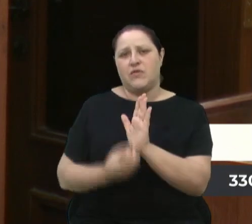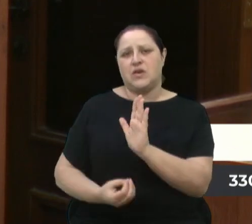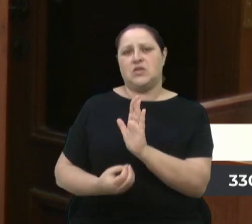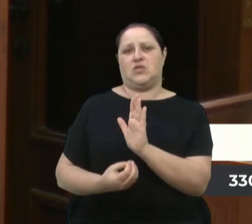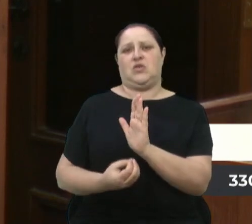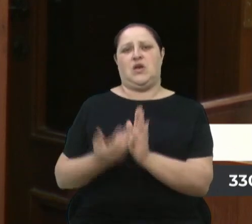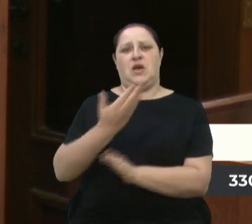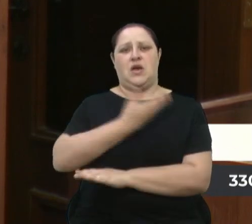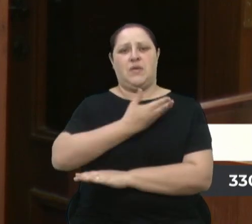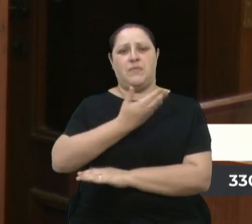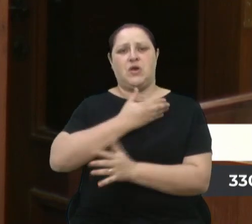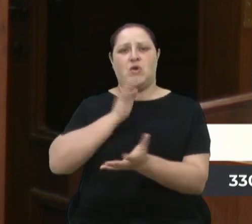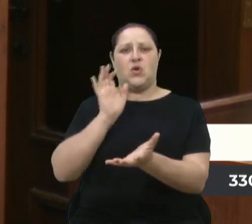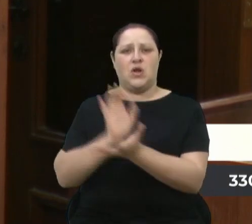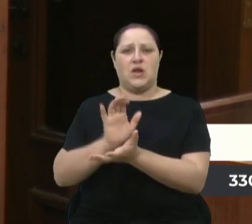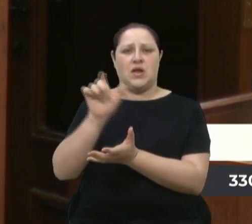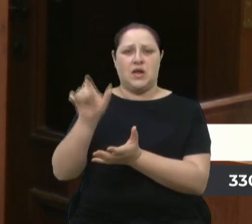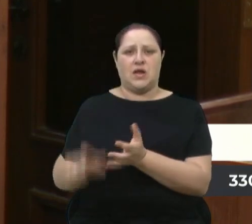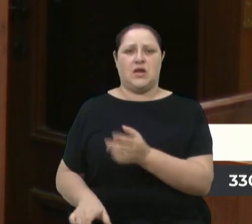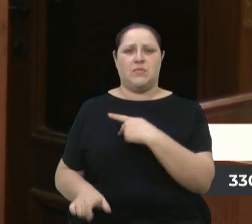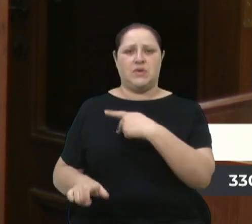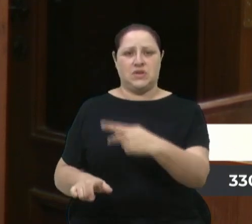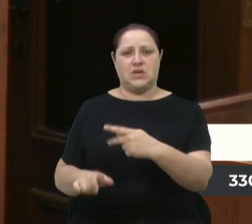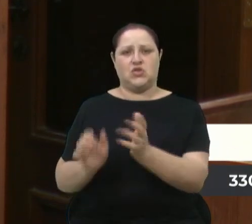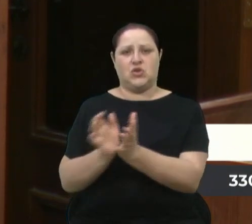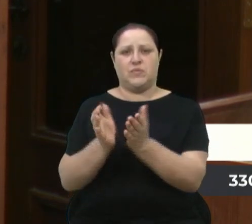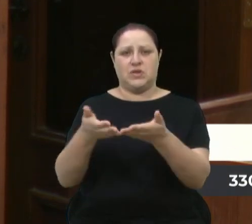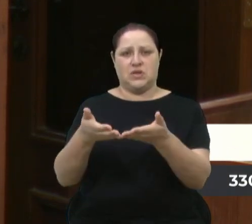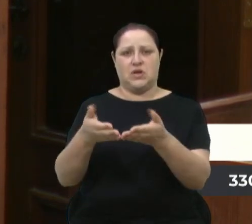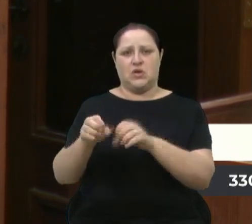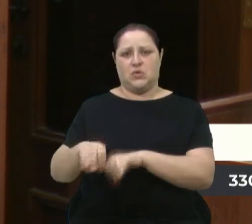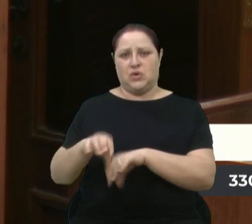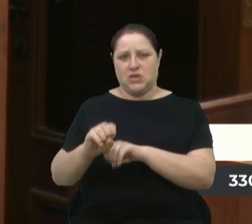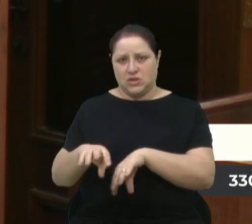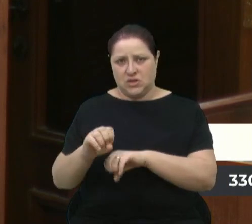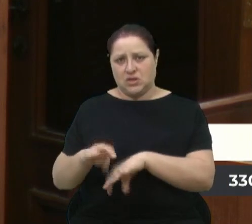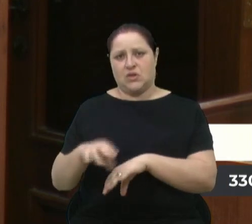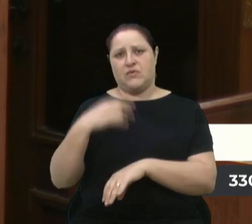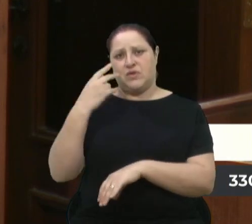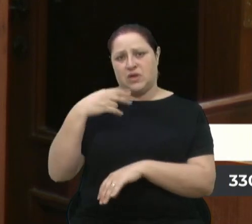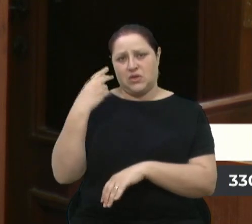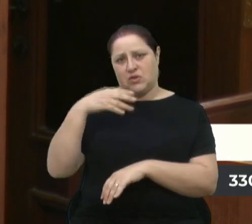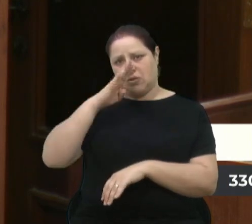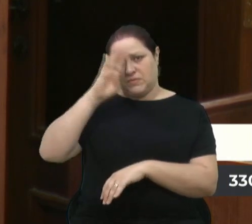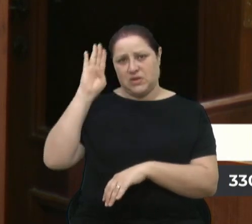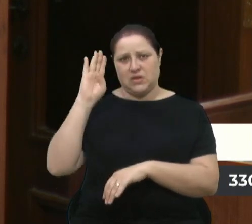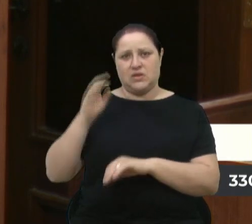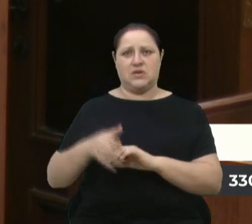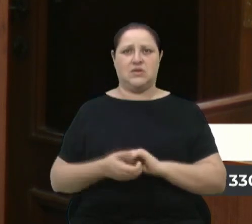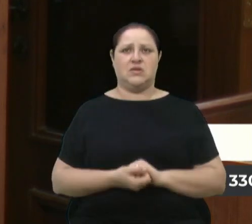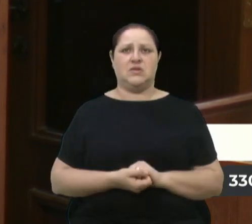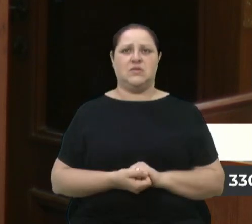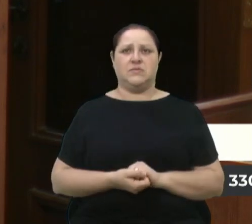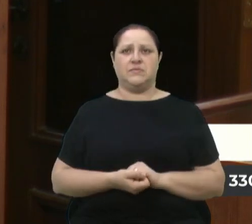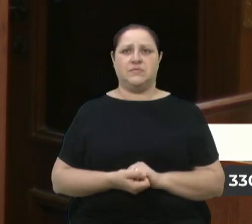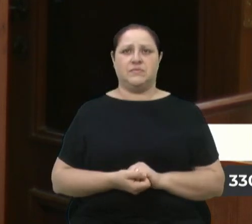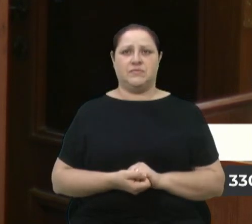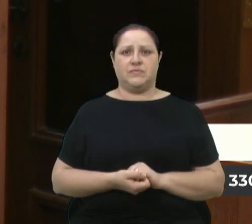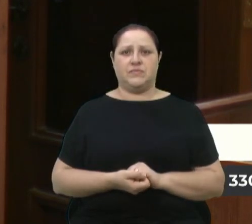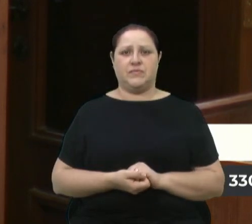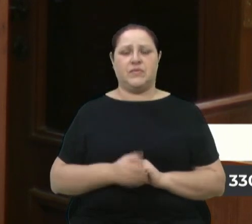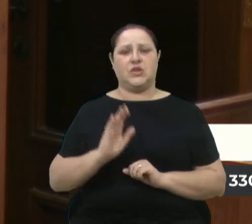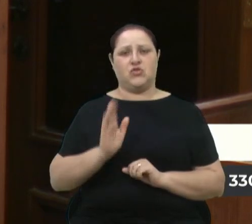para o meu amigo e colega presidente da Comissão de Educação, vereador Adriano Bressan, da qual